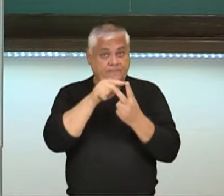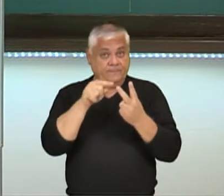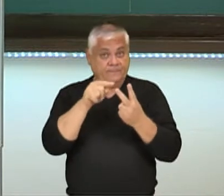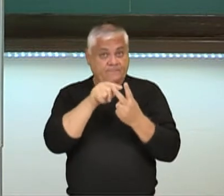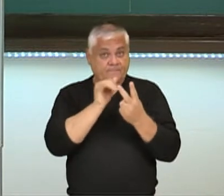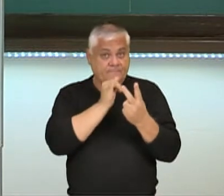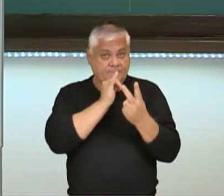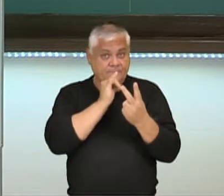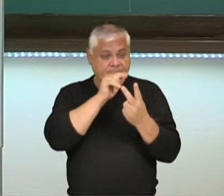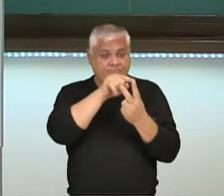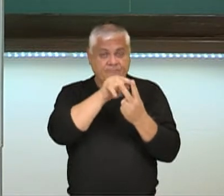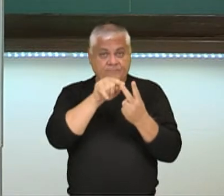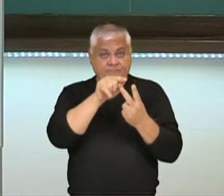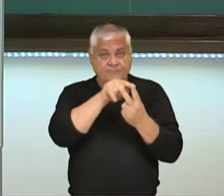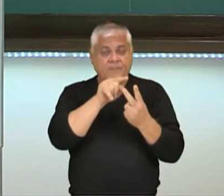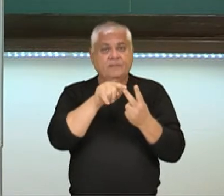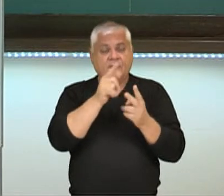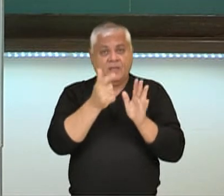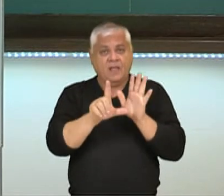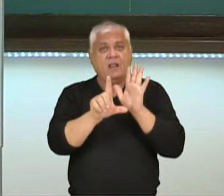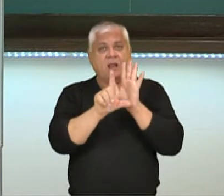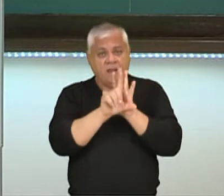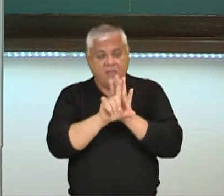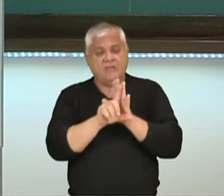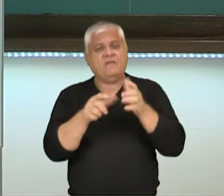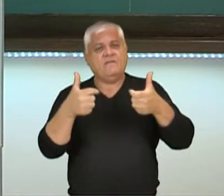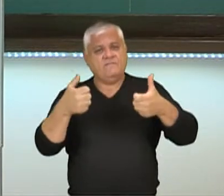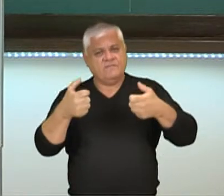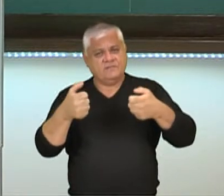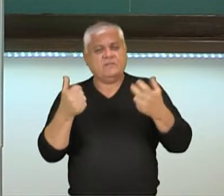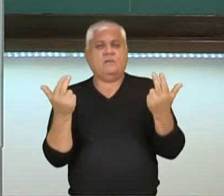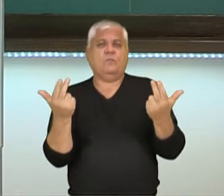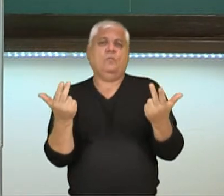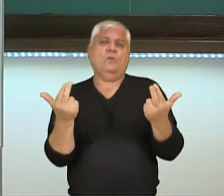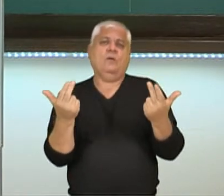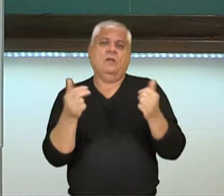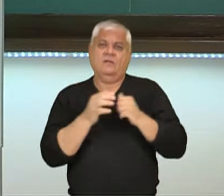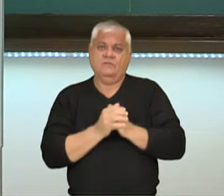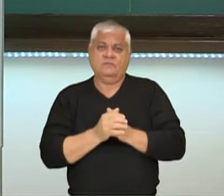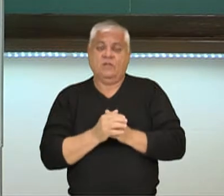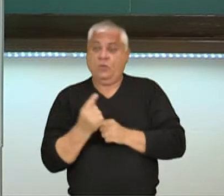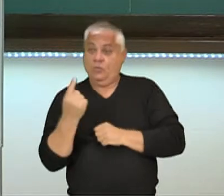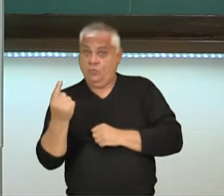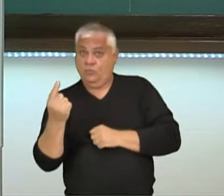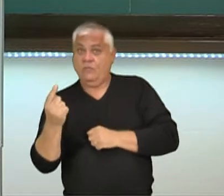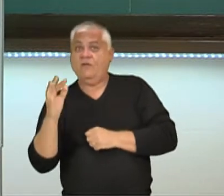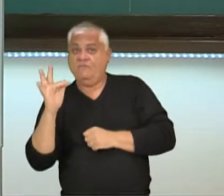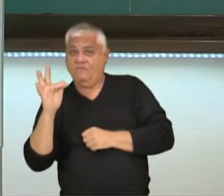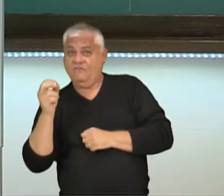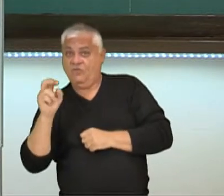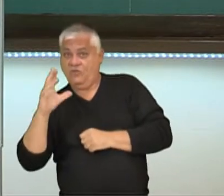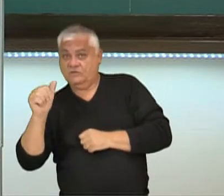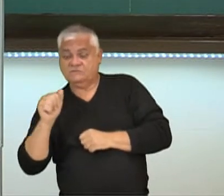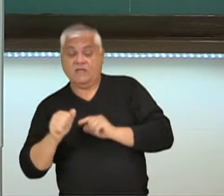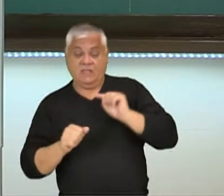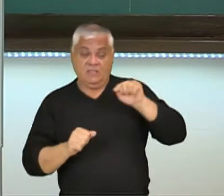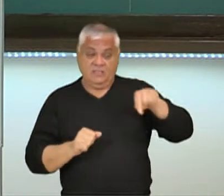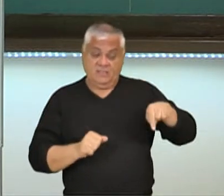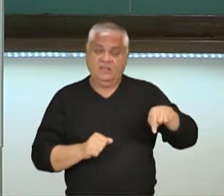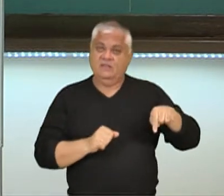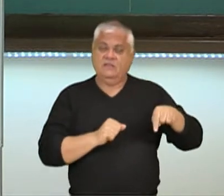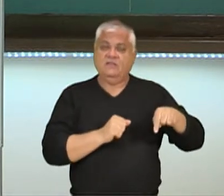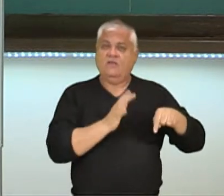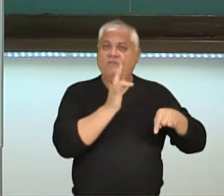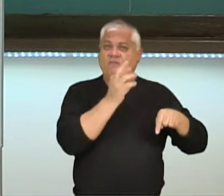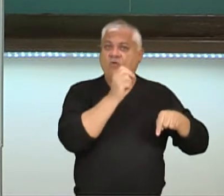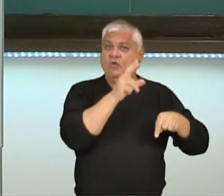Nesses dois casos mencionados, as leis da física são iguais. É que num você tem uma força para parar, e no outro caso você não tem